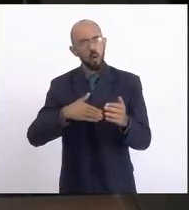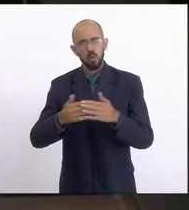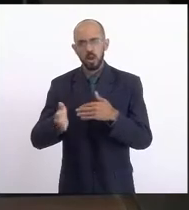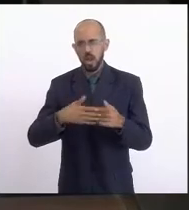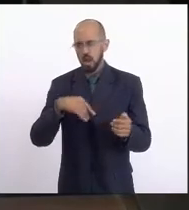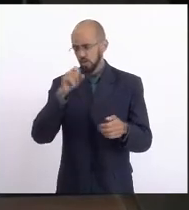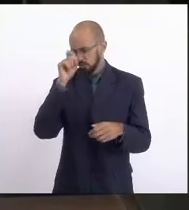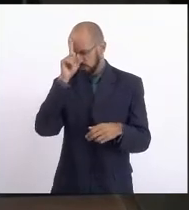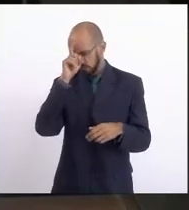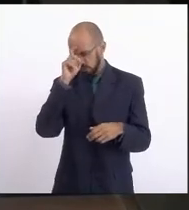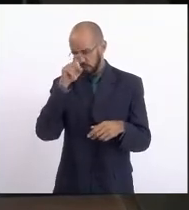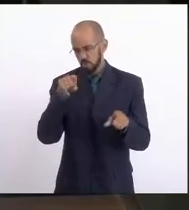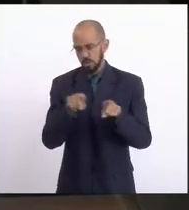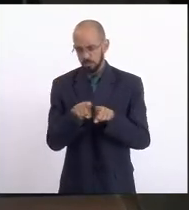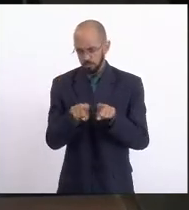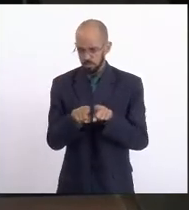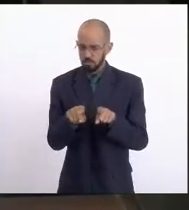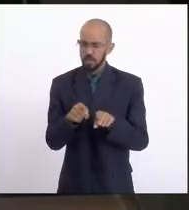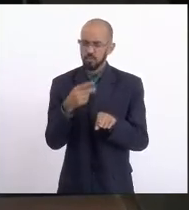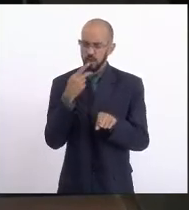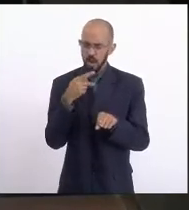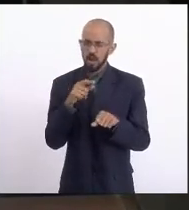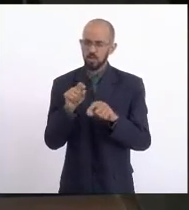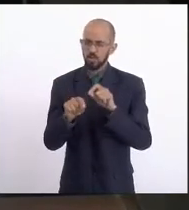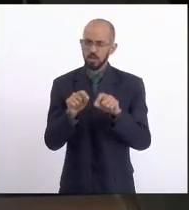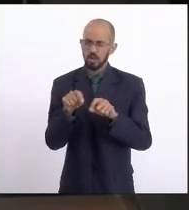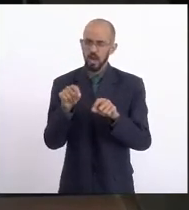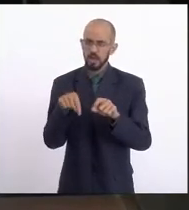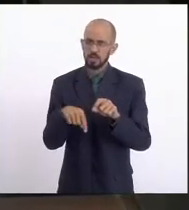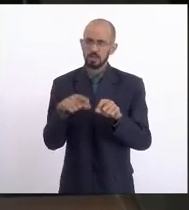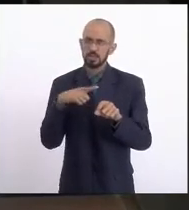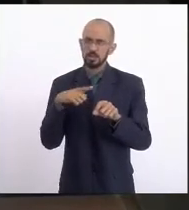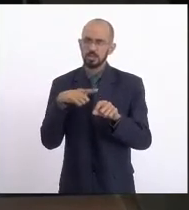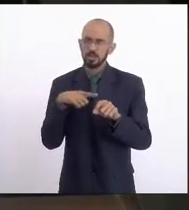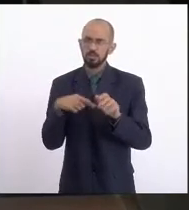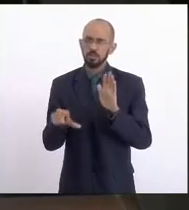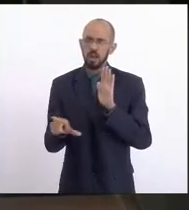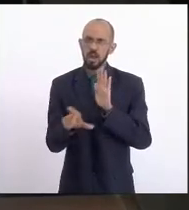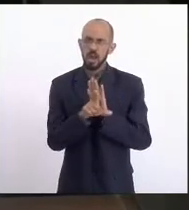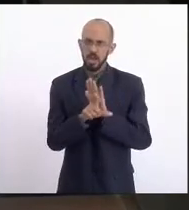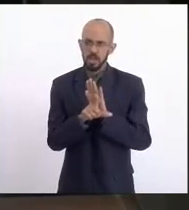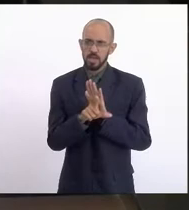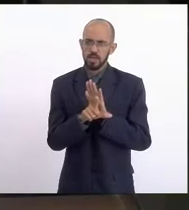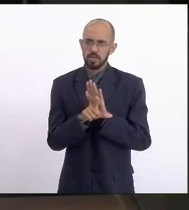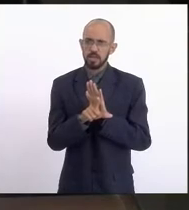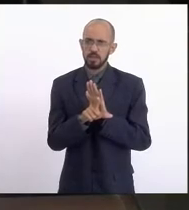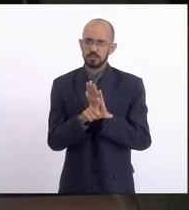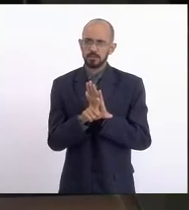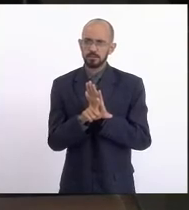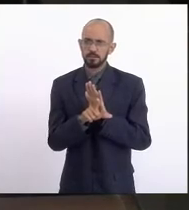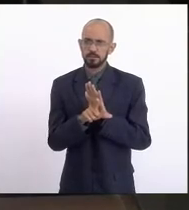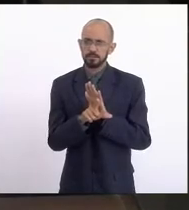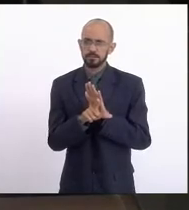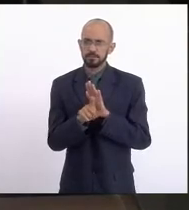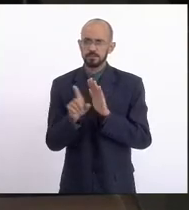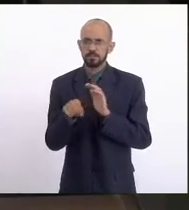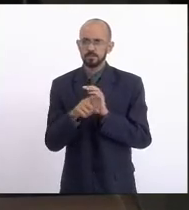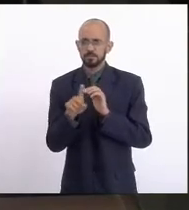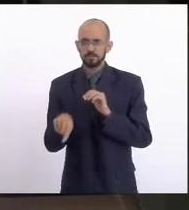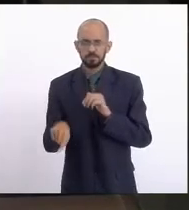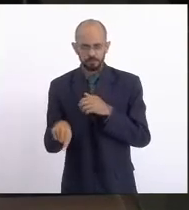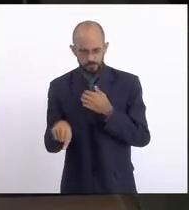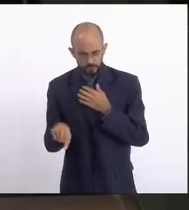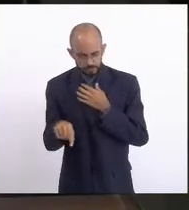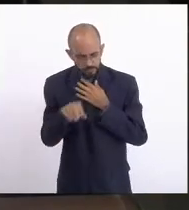E por último digo, nós aprovamos aqui na Assembleia uma lei, deputado Luiz Paulo, que suprime